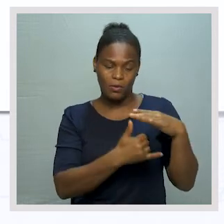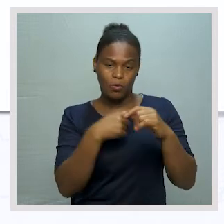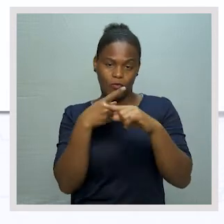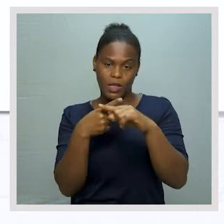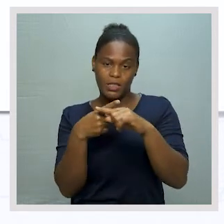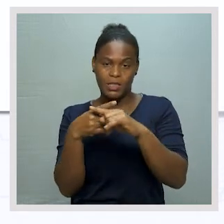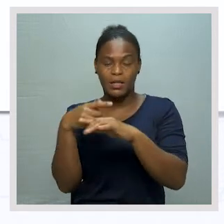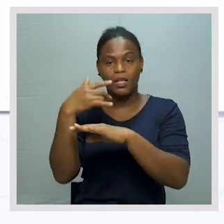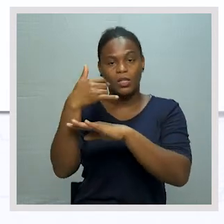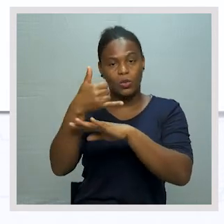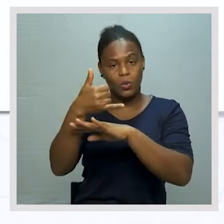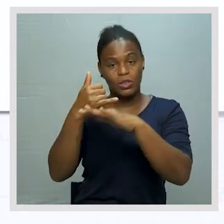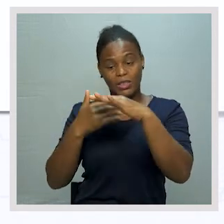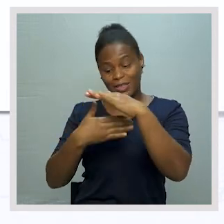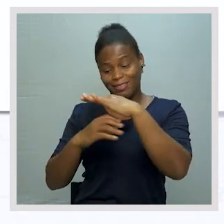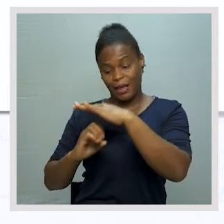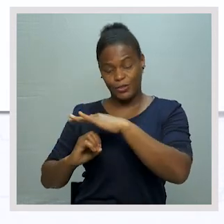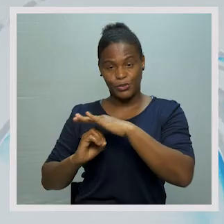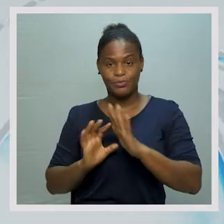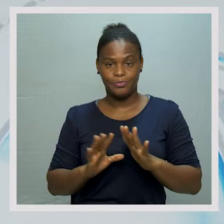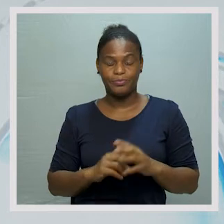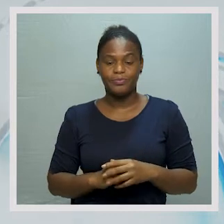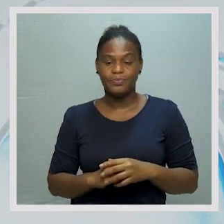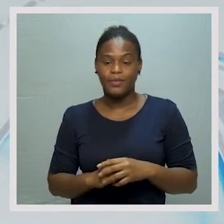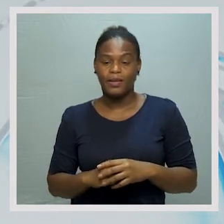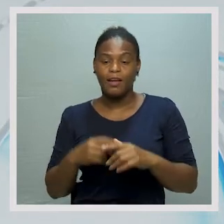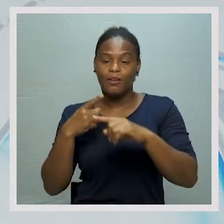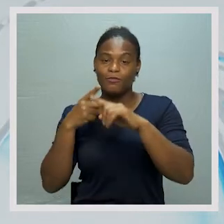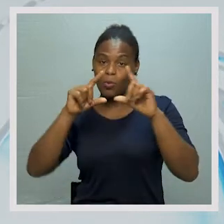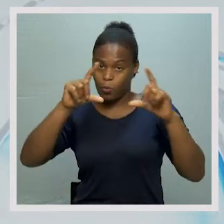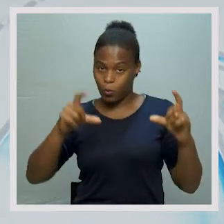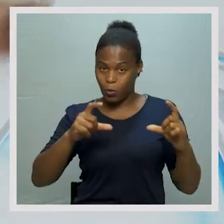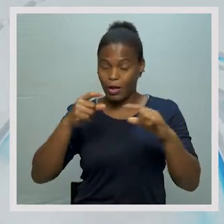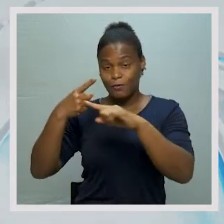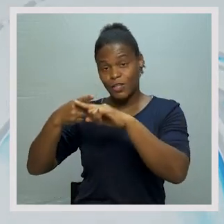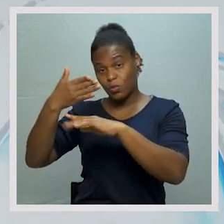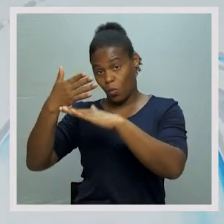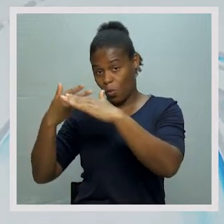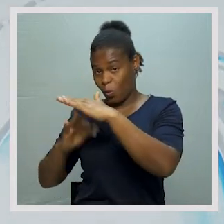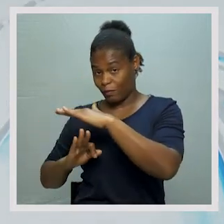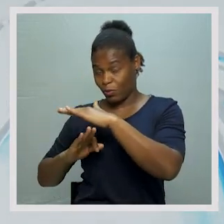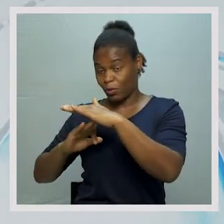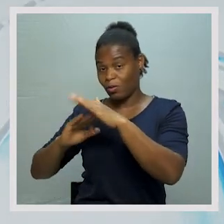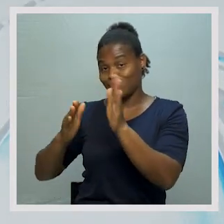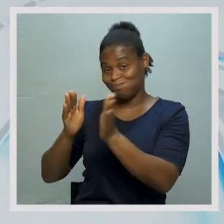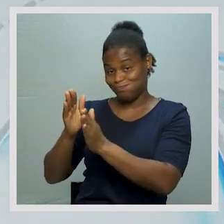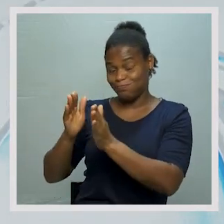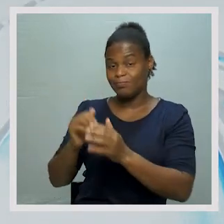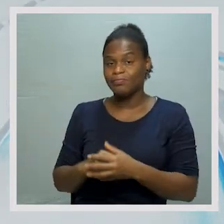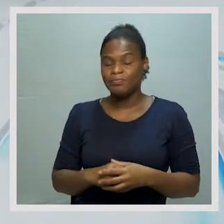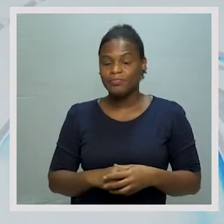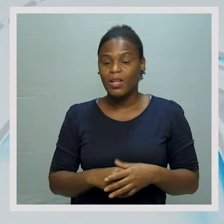1/2 vezes 2 décimas. Vezes 1/4, que está fora do